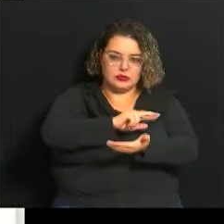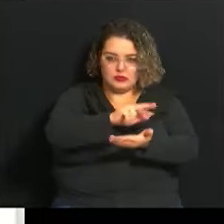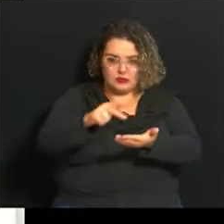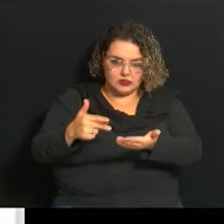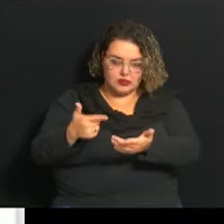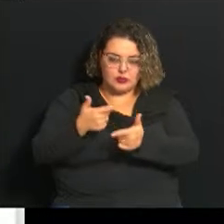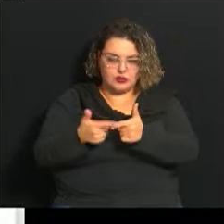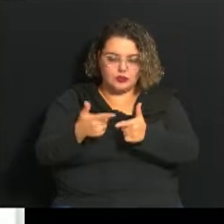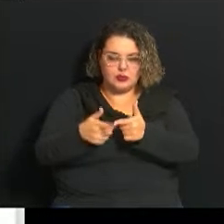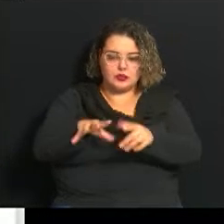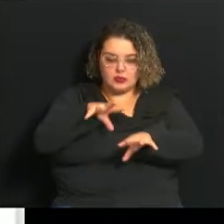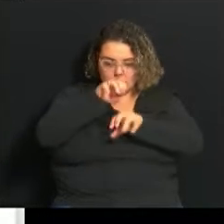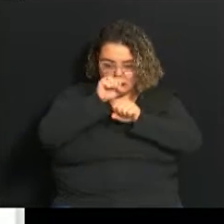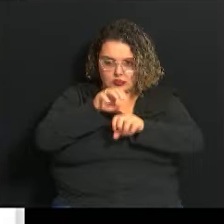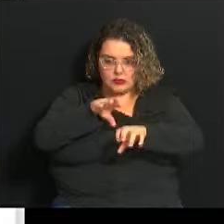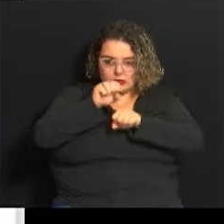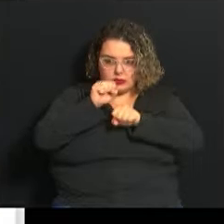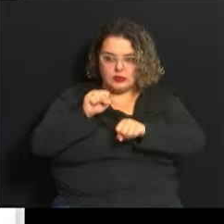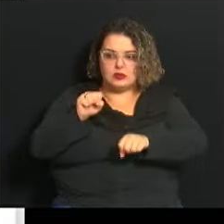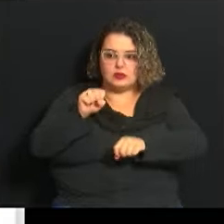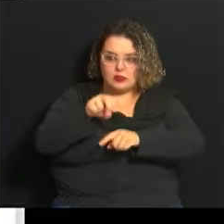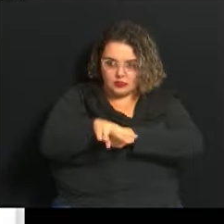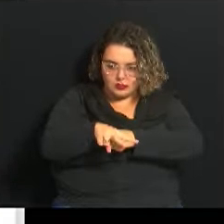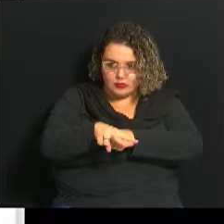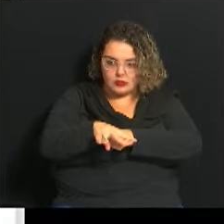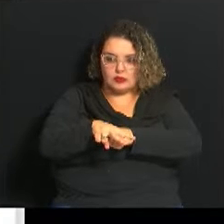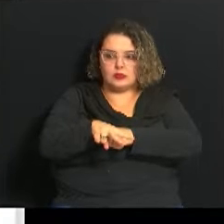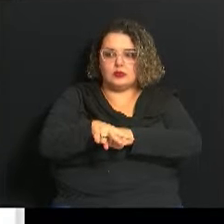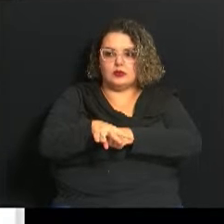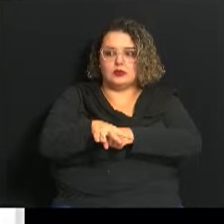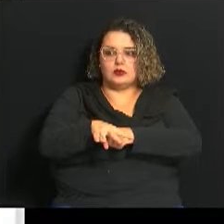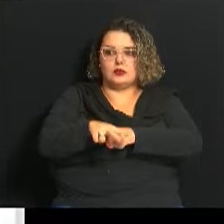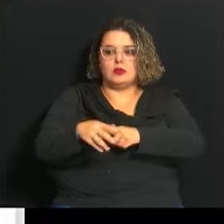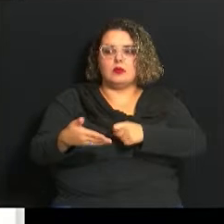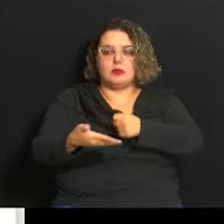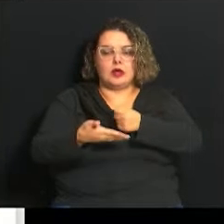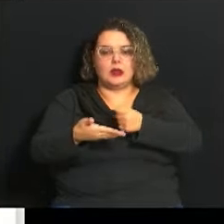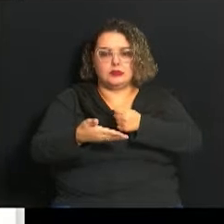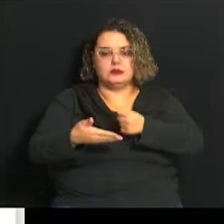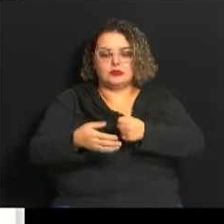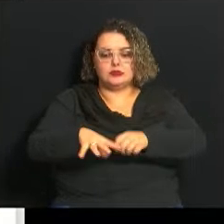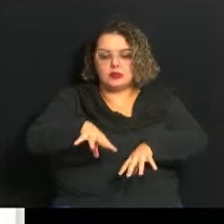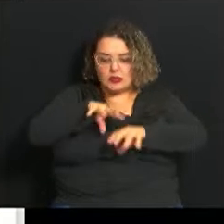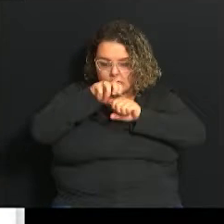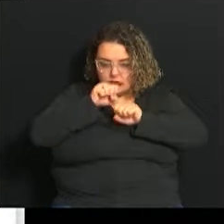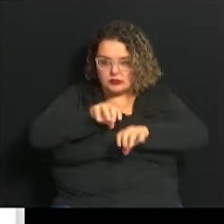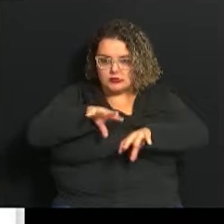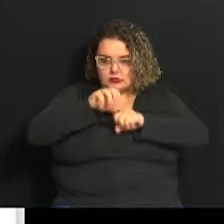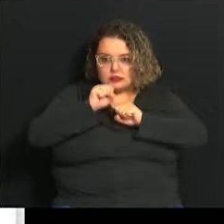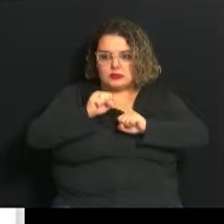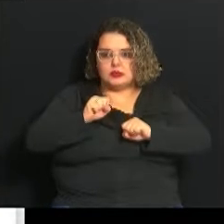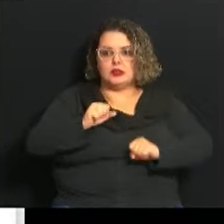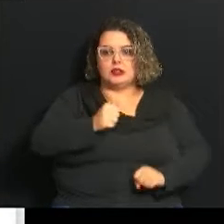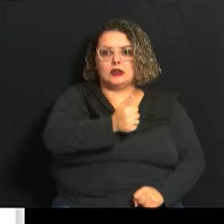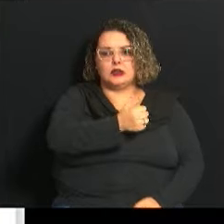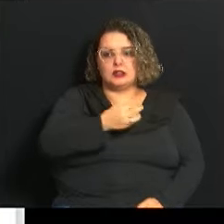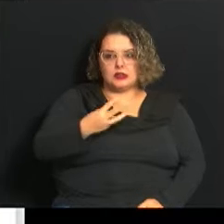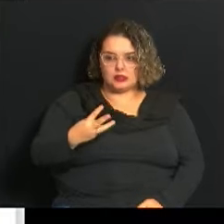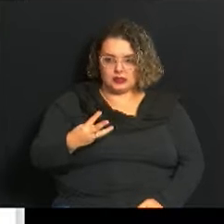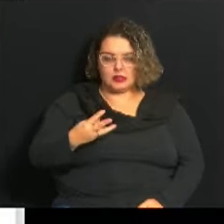respiratória, que é o vírus sincial respiratório, Nós temos 13 crianças